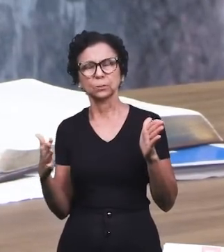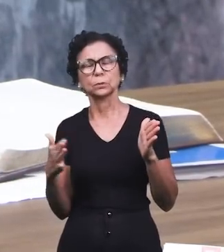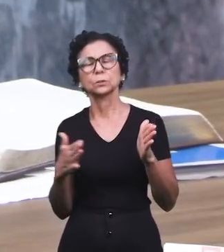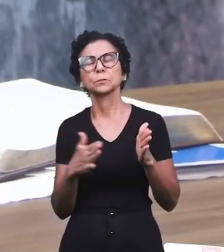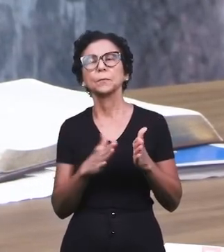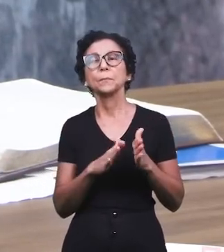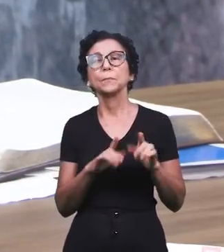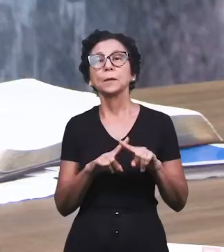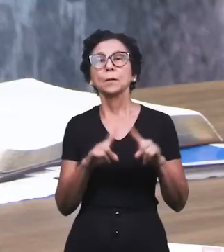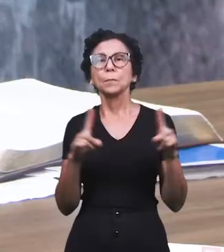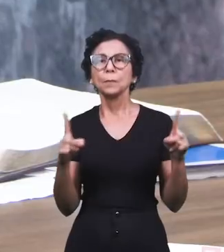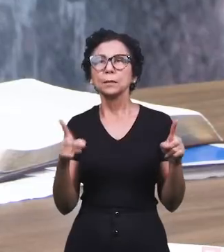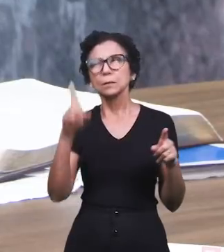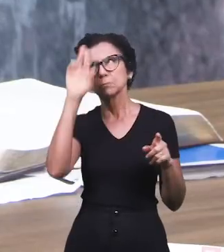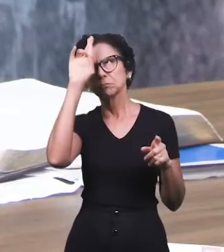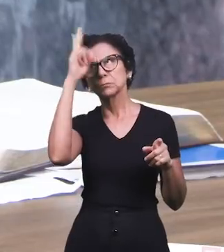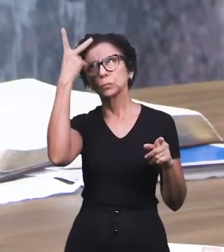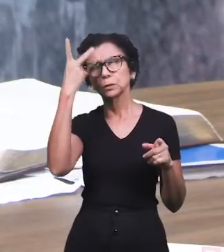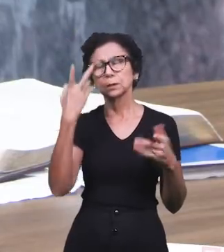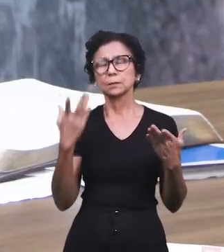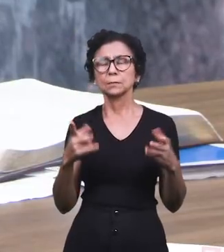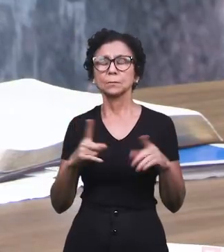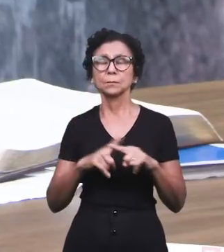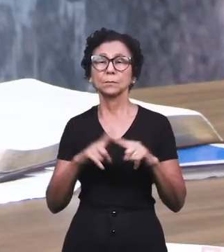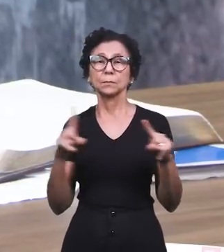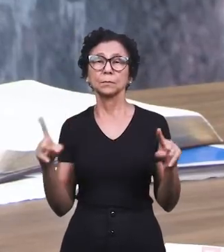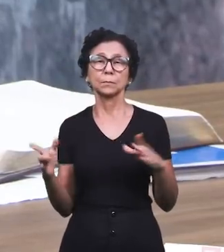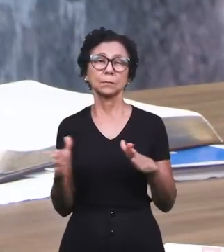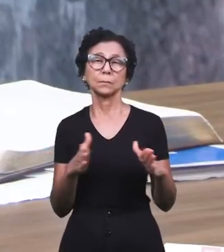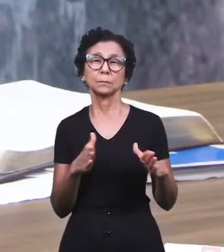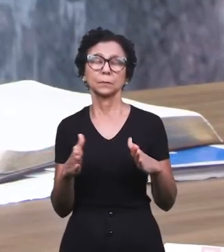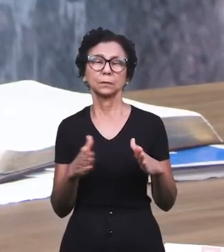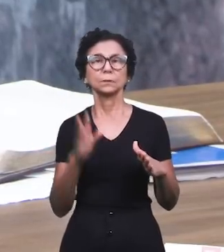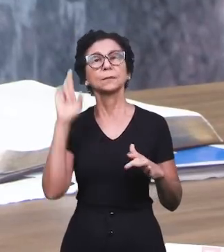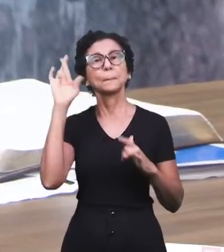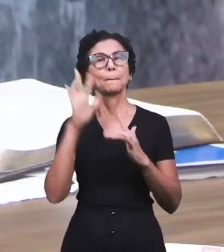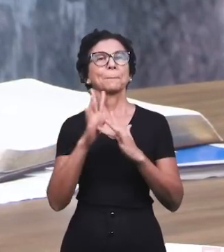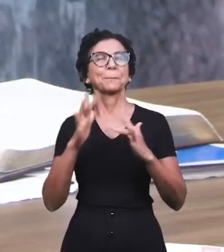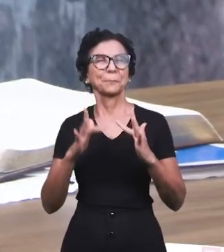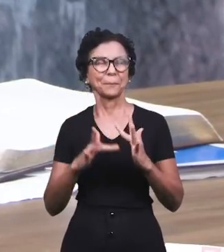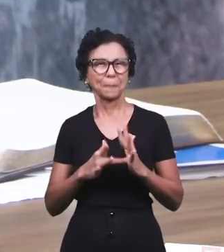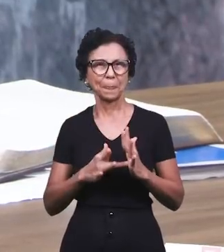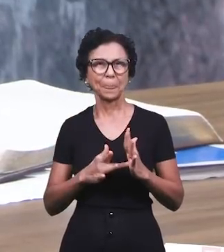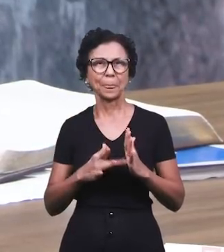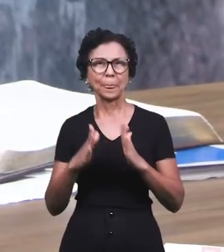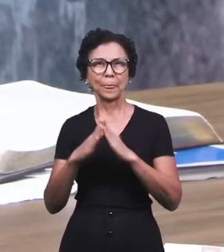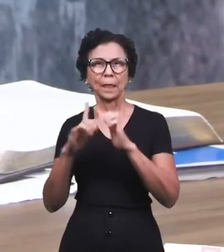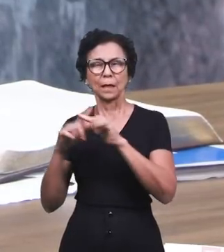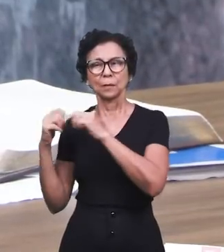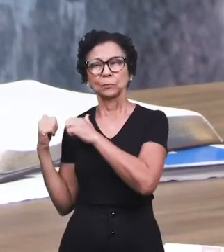porém havia muitas reviravoltas. Falando especificamente da época do Senhor Jesus, da igreja